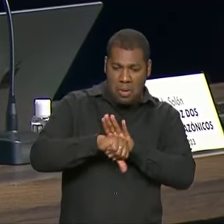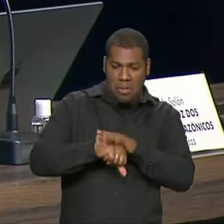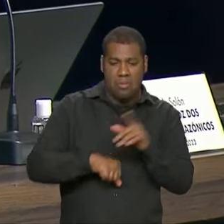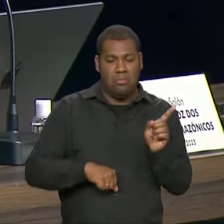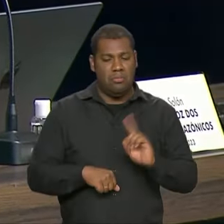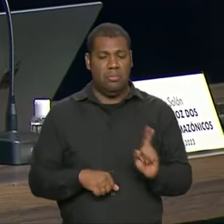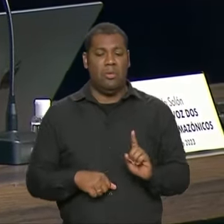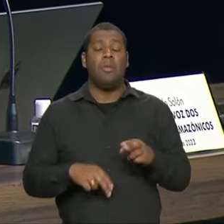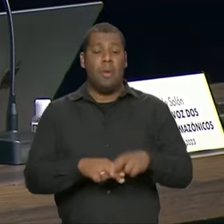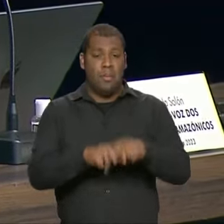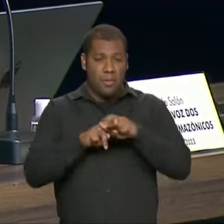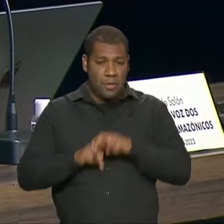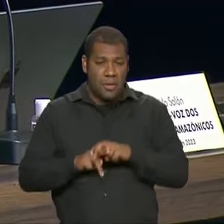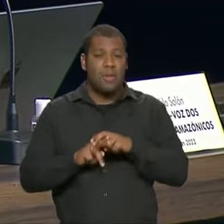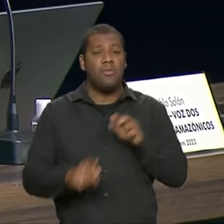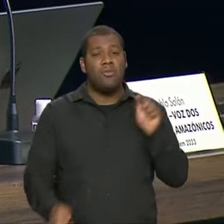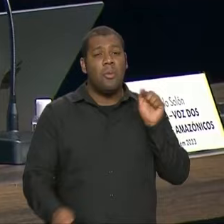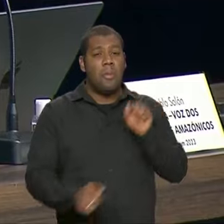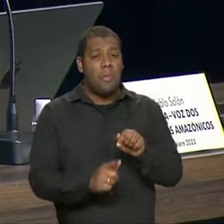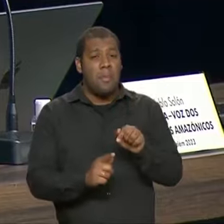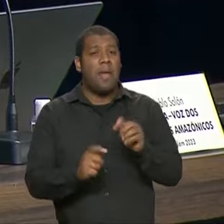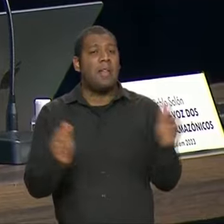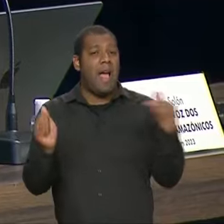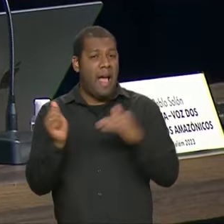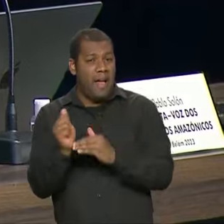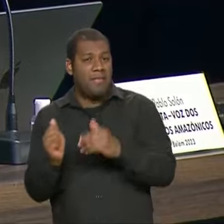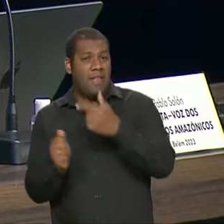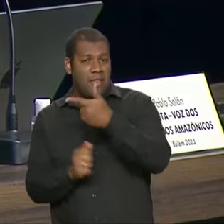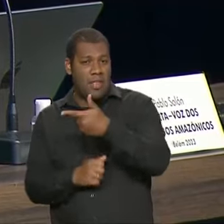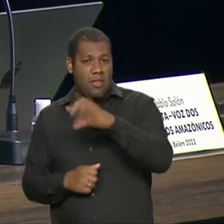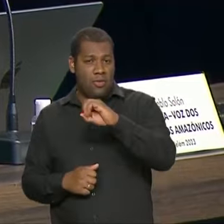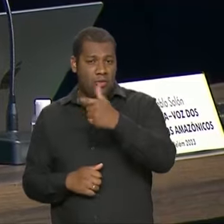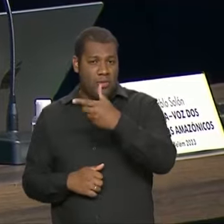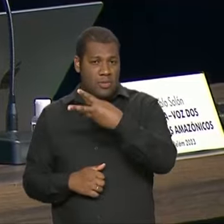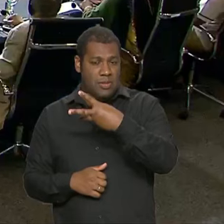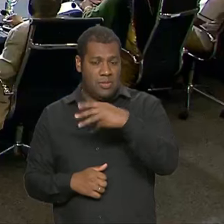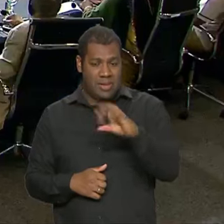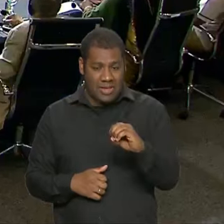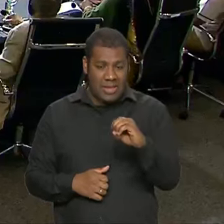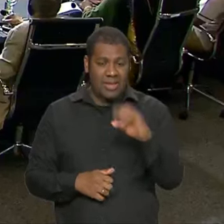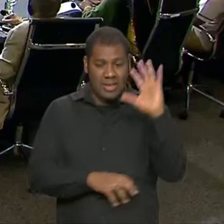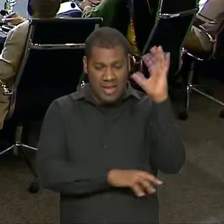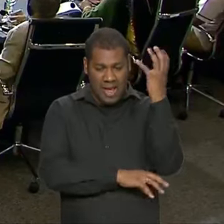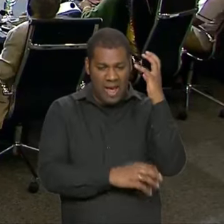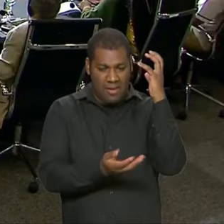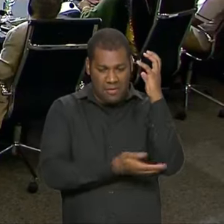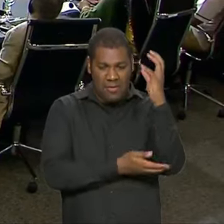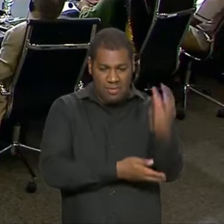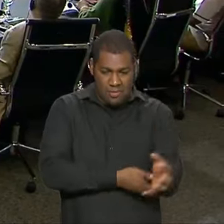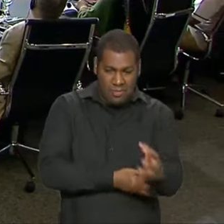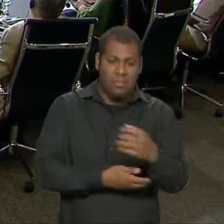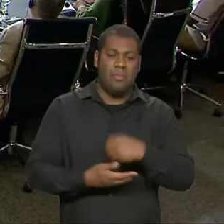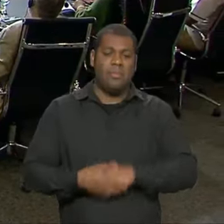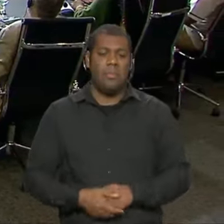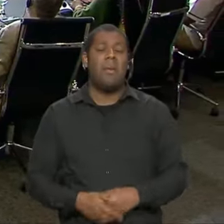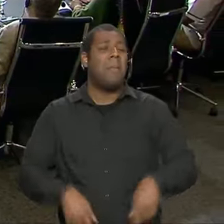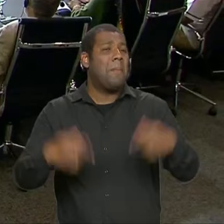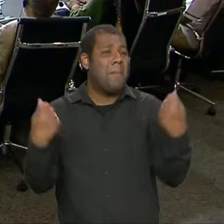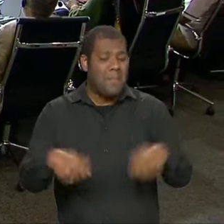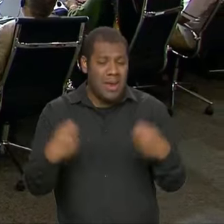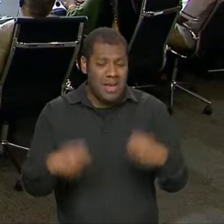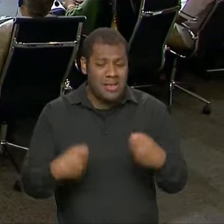de zero desmatamento ilegal para 2030 é mais do que insuficiente. É